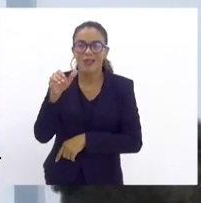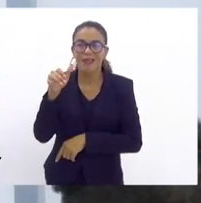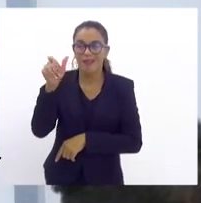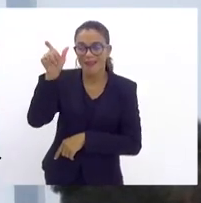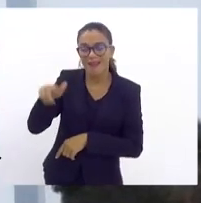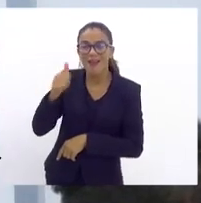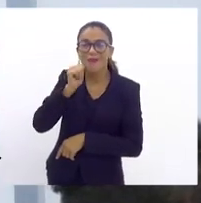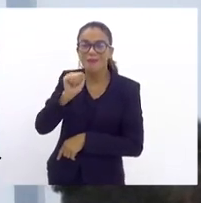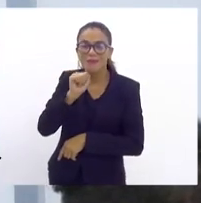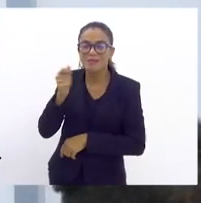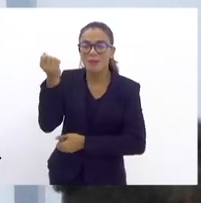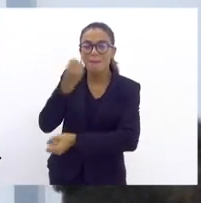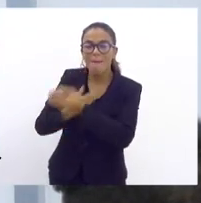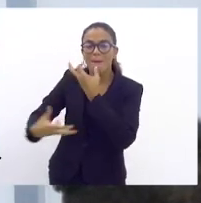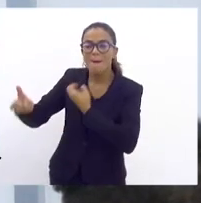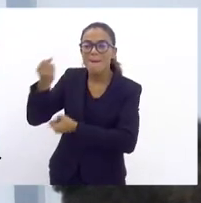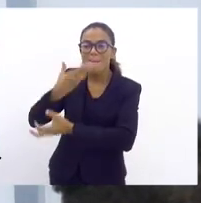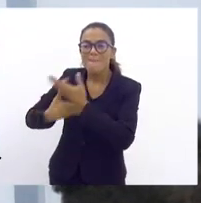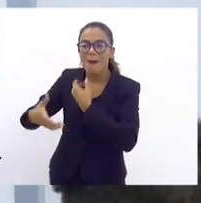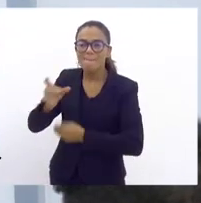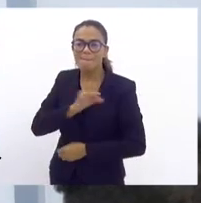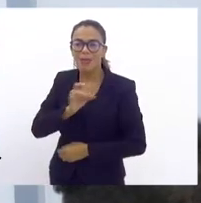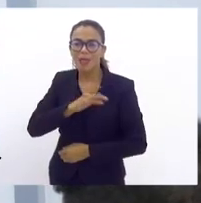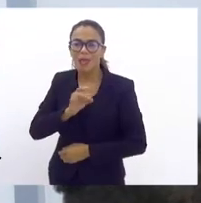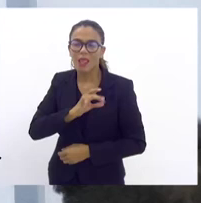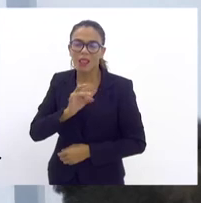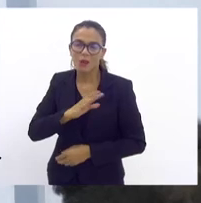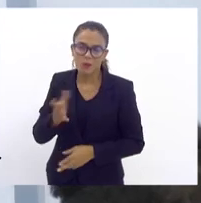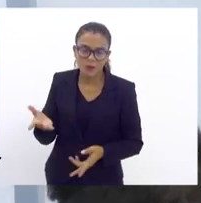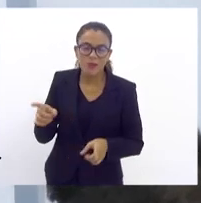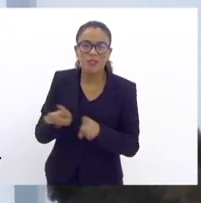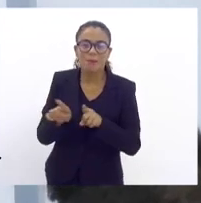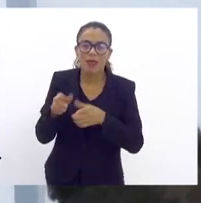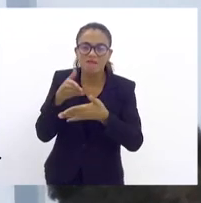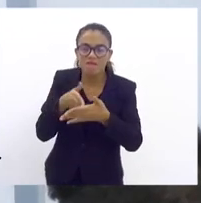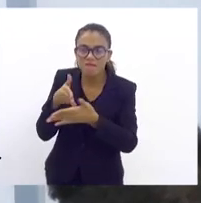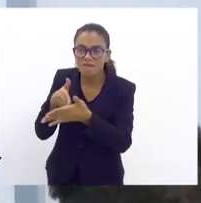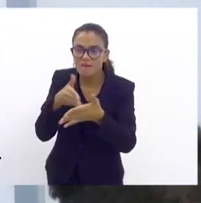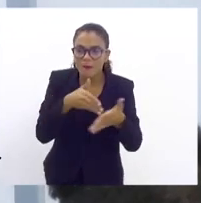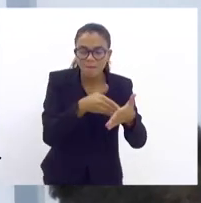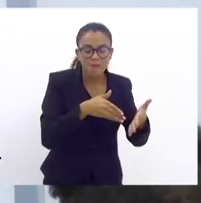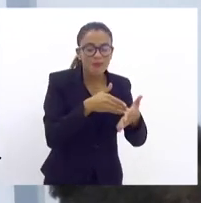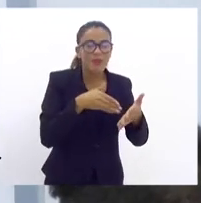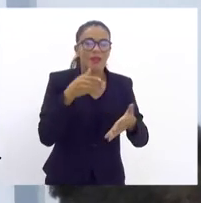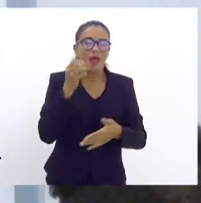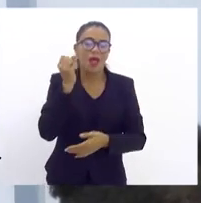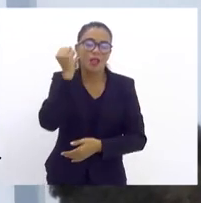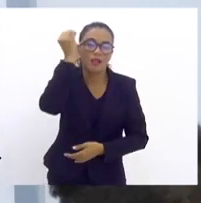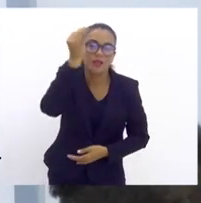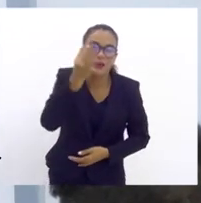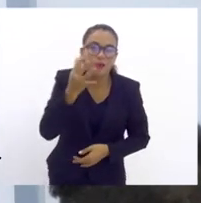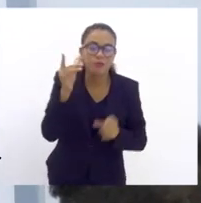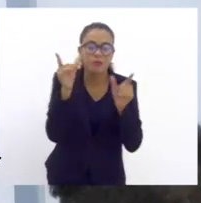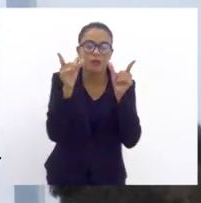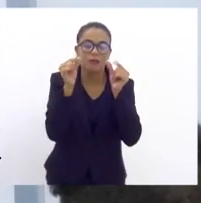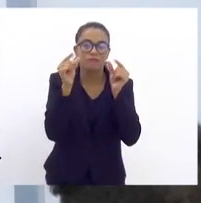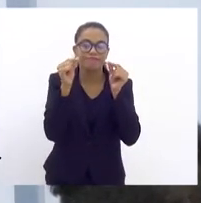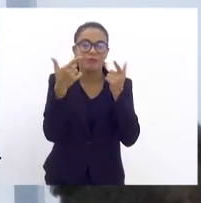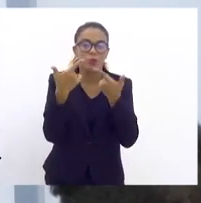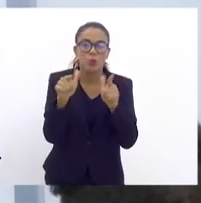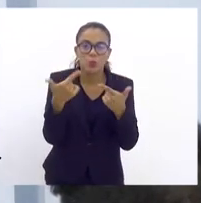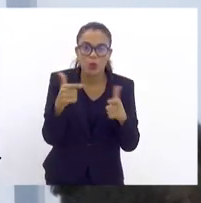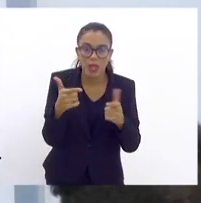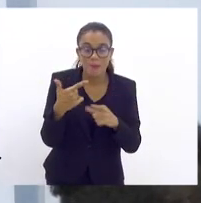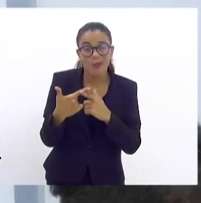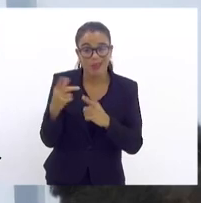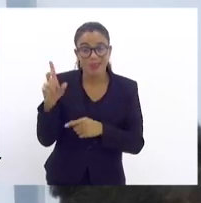ser ouvida os medos anseios as quais Ela tem os enfrentamentos que ela tem as noites que ela não dorme mais essa criança tiver transtorno